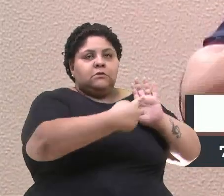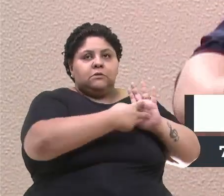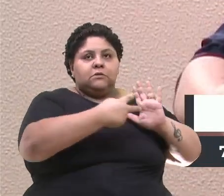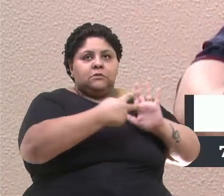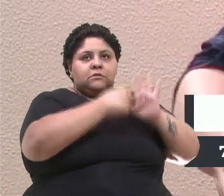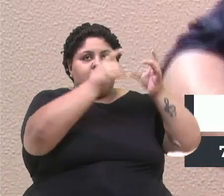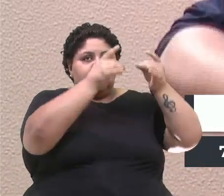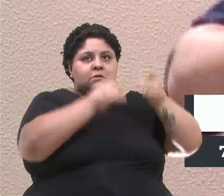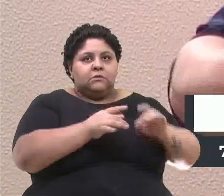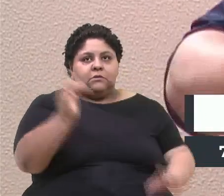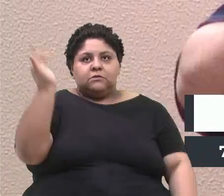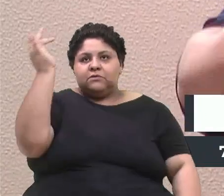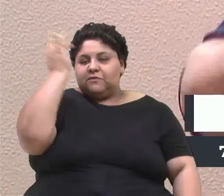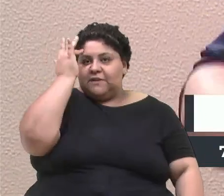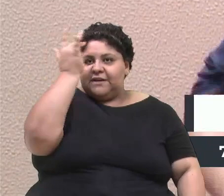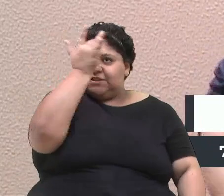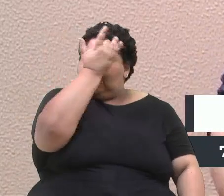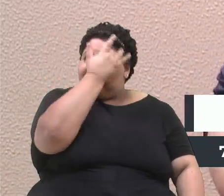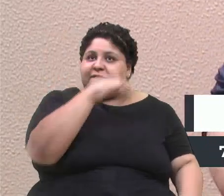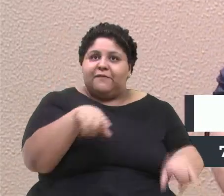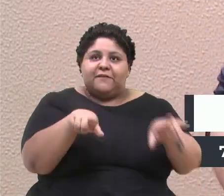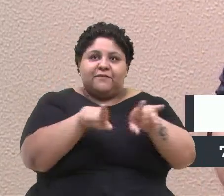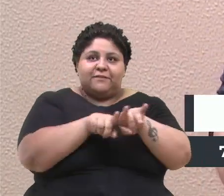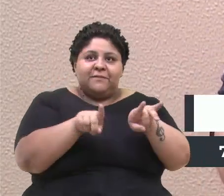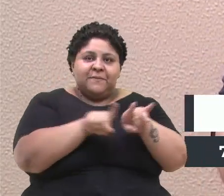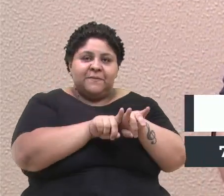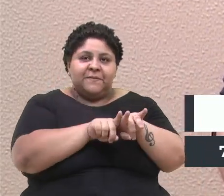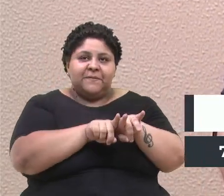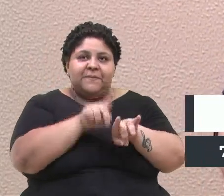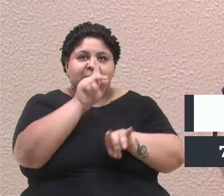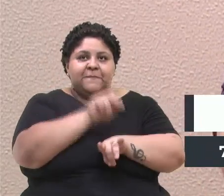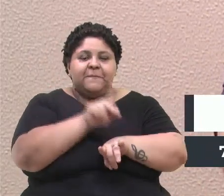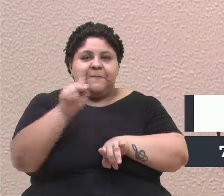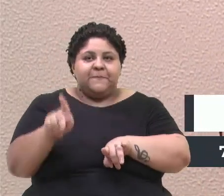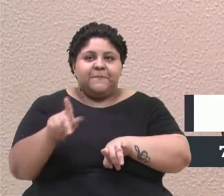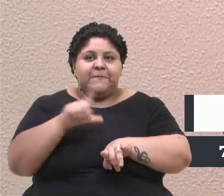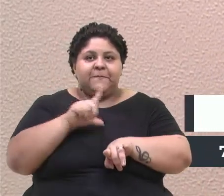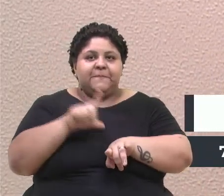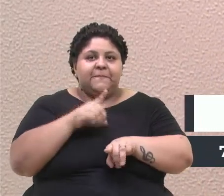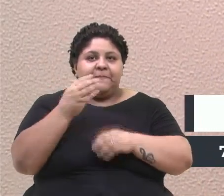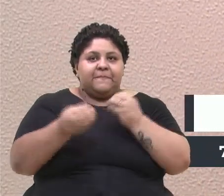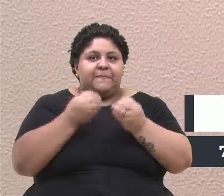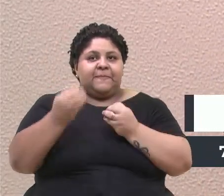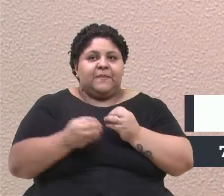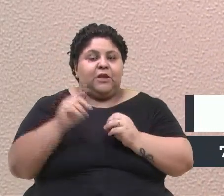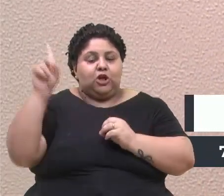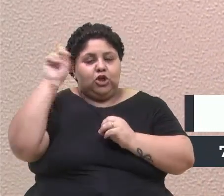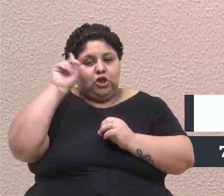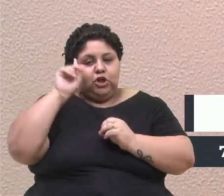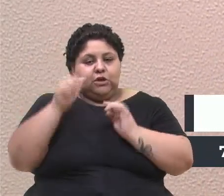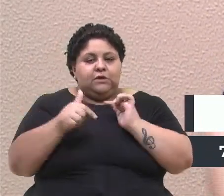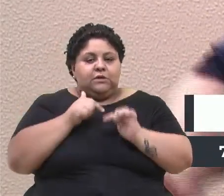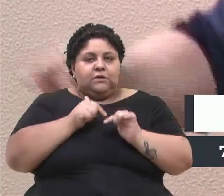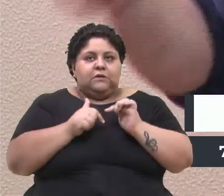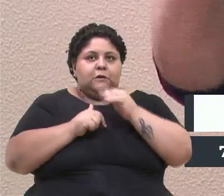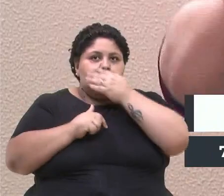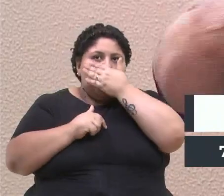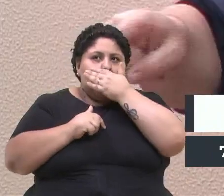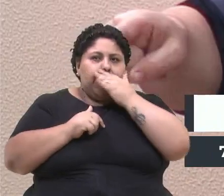saúde, principalmente até mental, desses professores que estão lá na ponta o dia todo trabalhando com as crianças. Porque